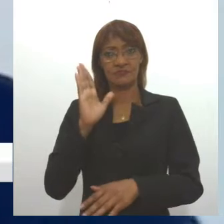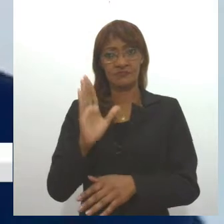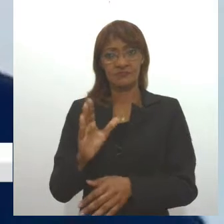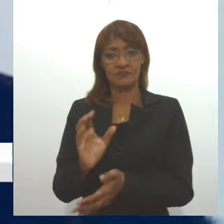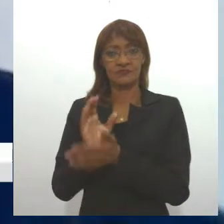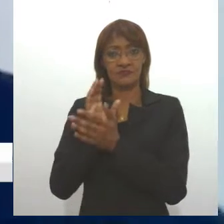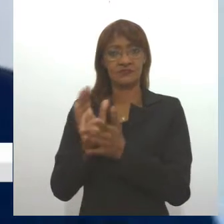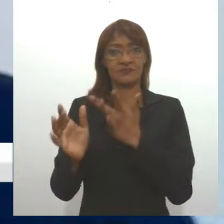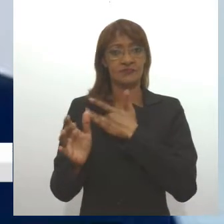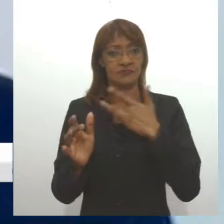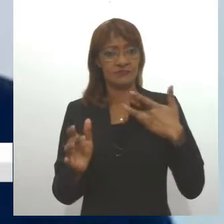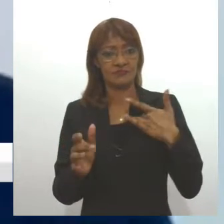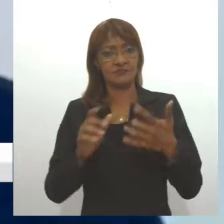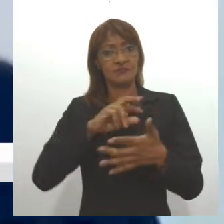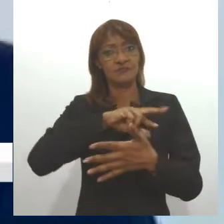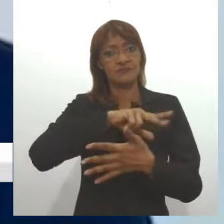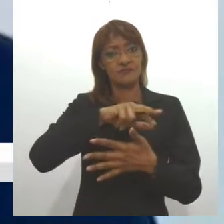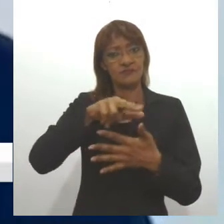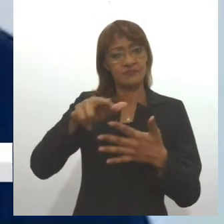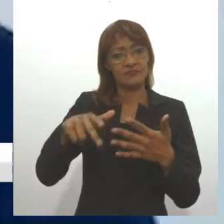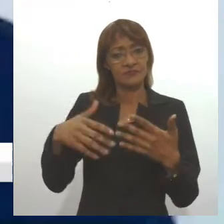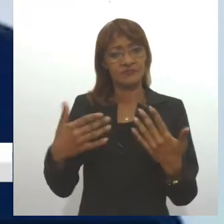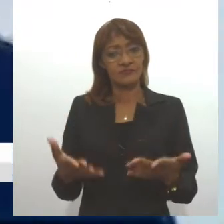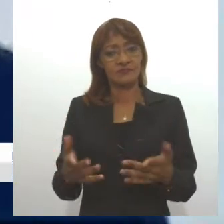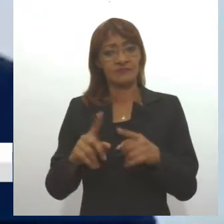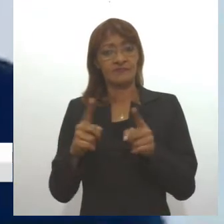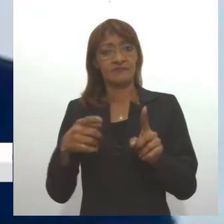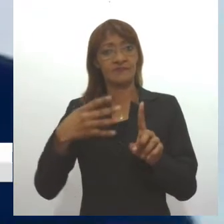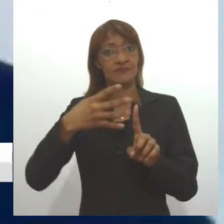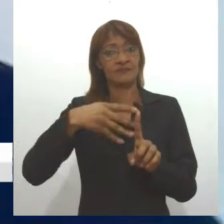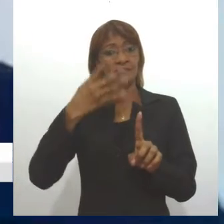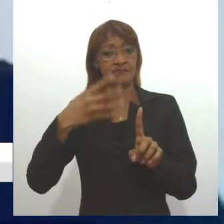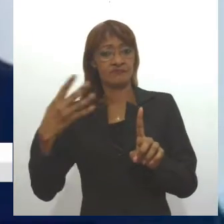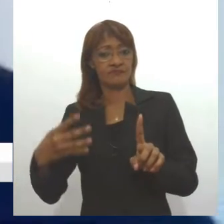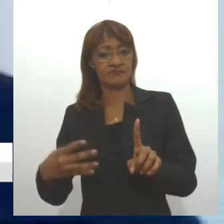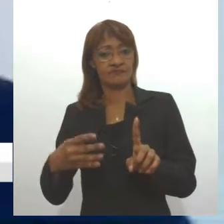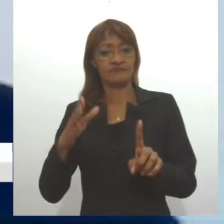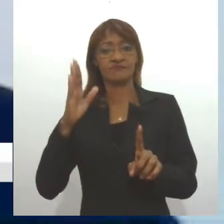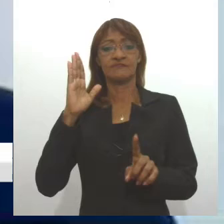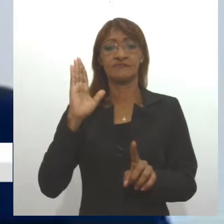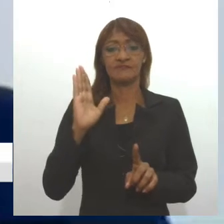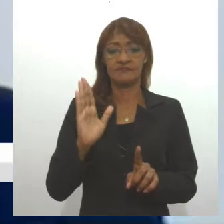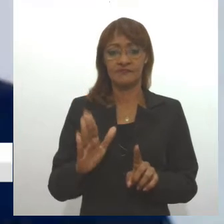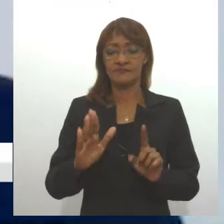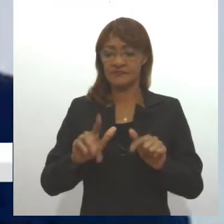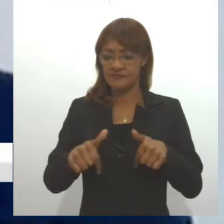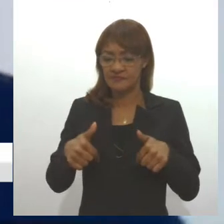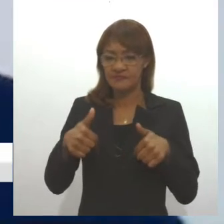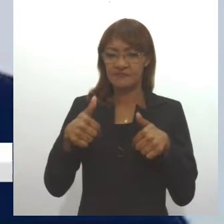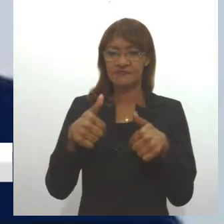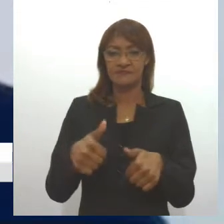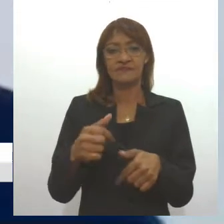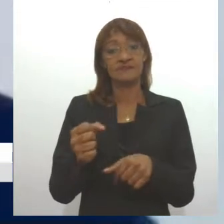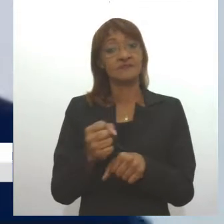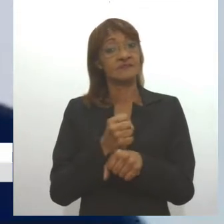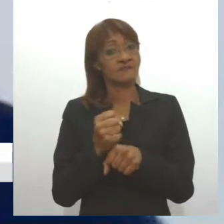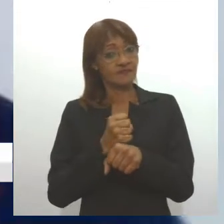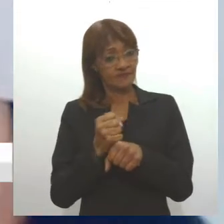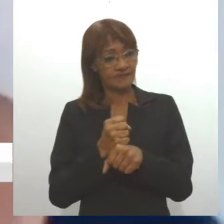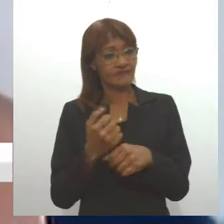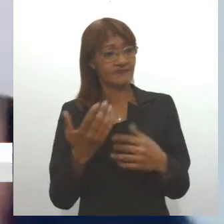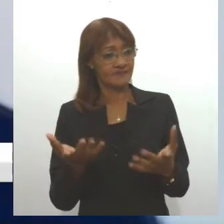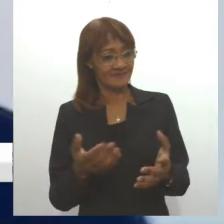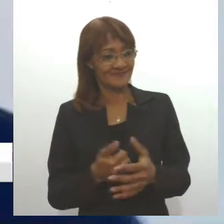outros conselhos. E o LGBT já tem aí uma luta de muitos anos, Tatiana à frente dessa luta há muito mais